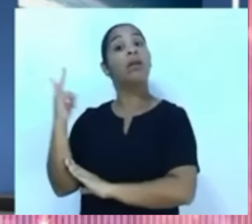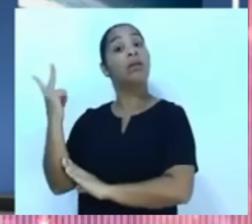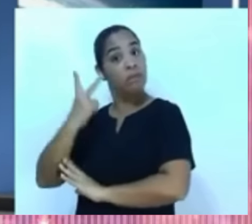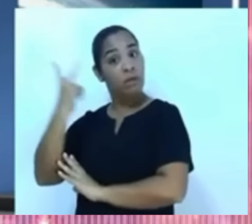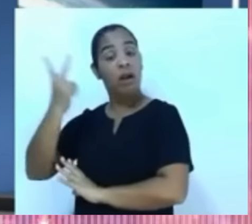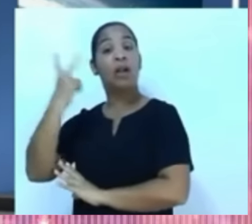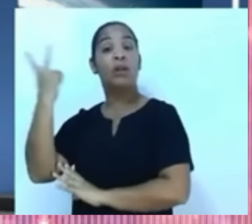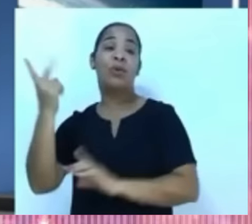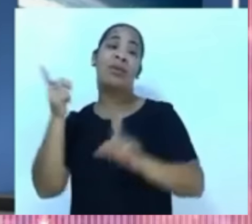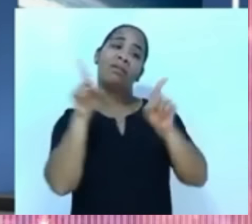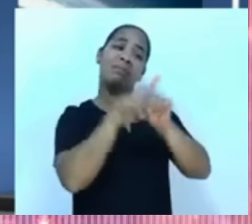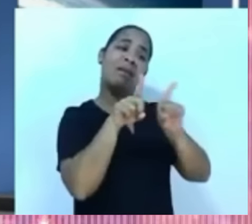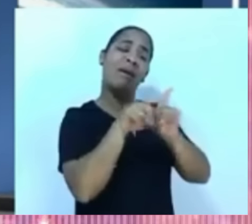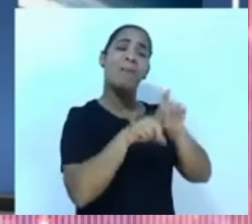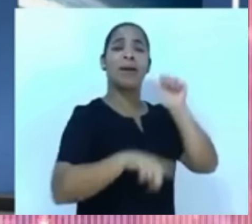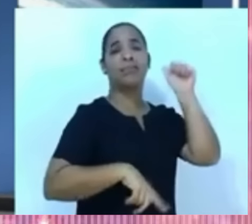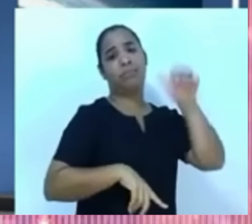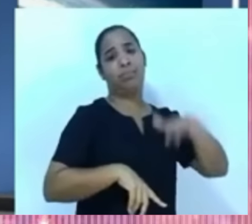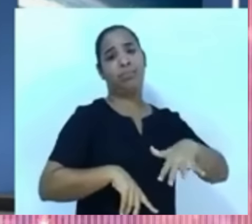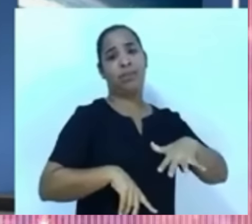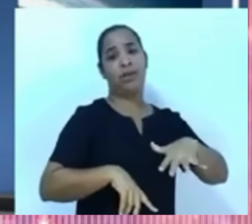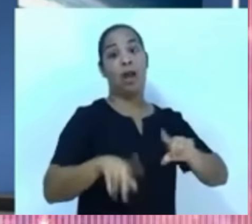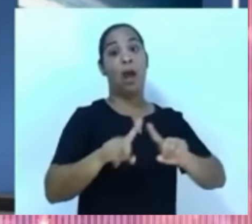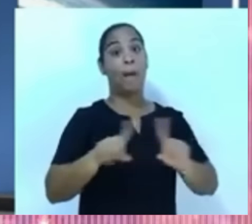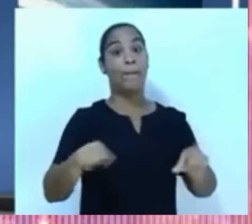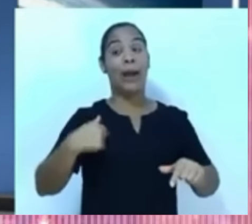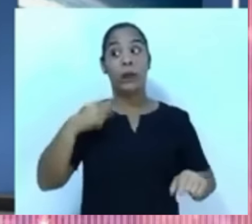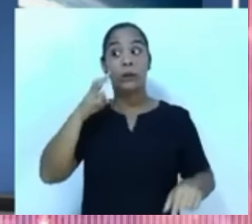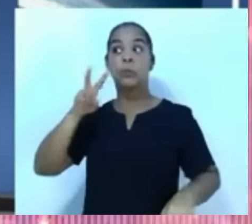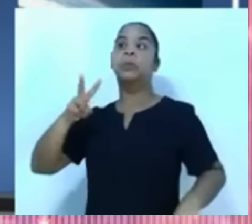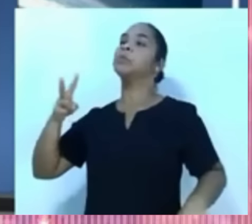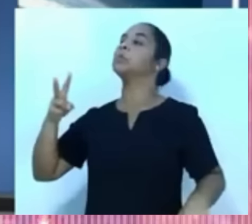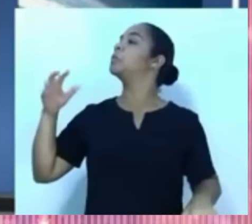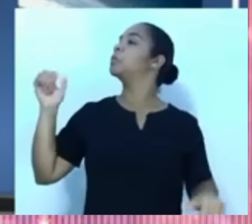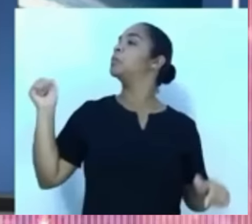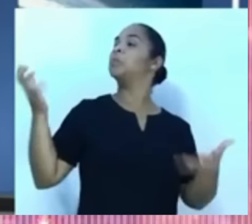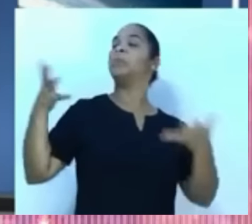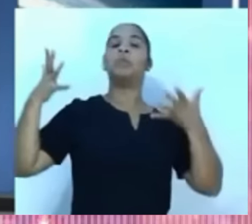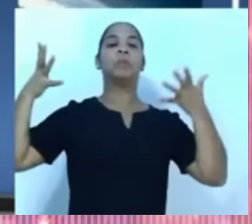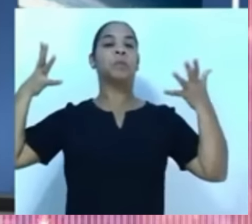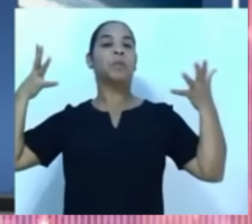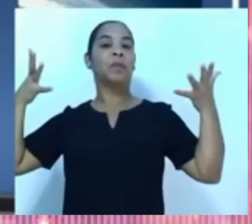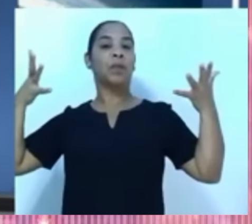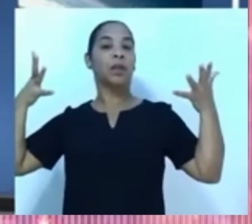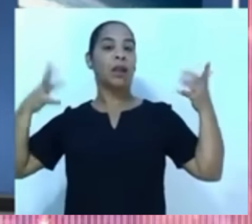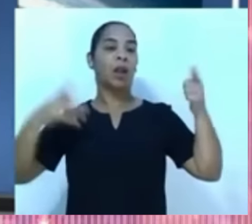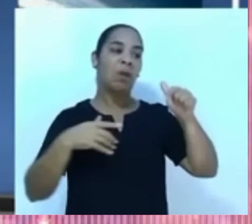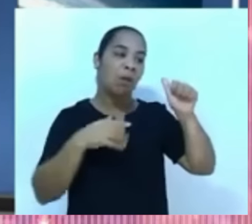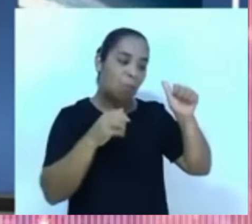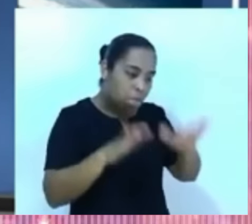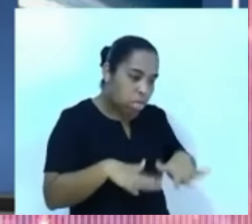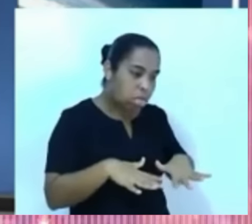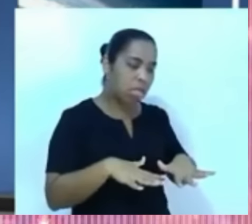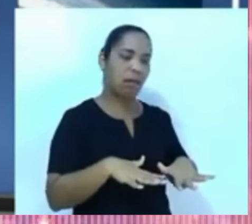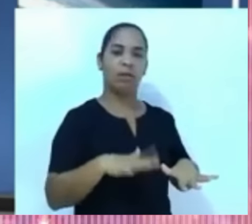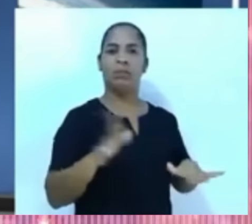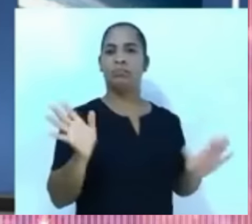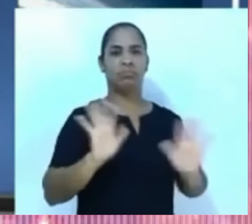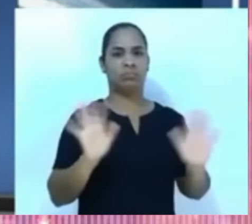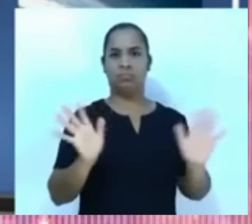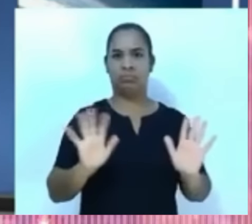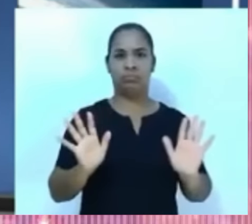mas não nos determos nem na Glória das aparências nem também no ocaso das nossas